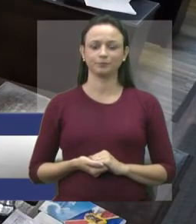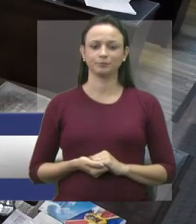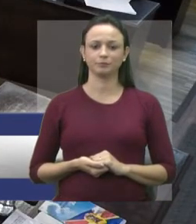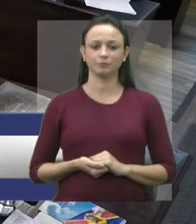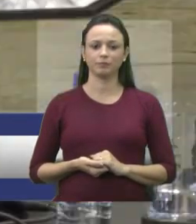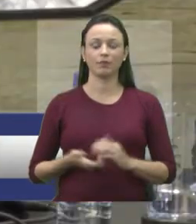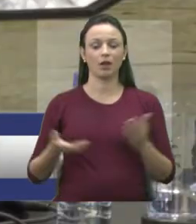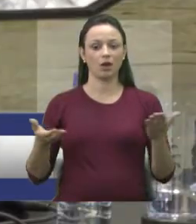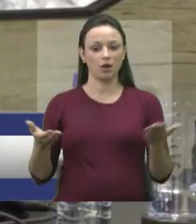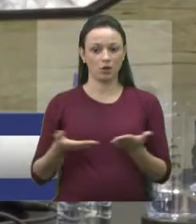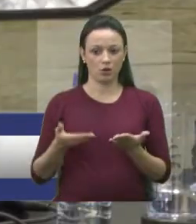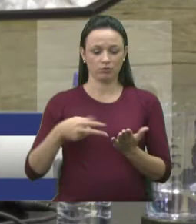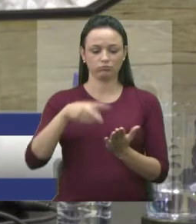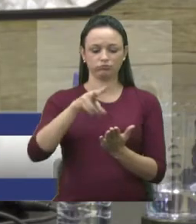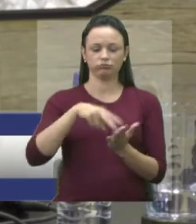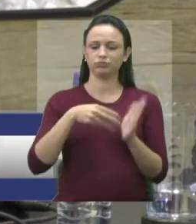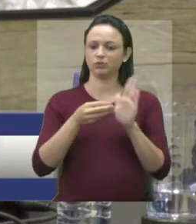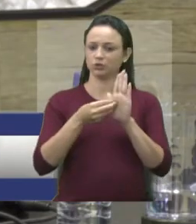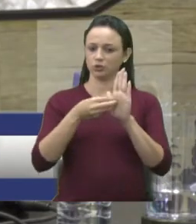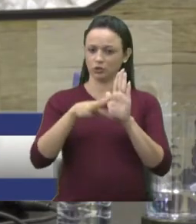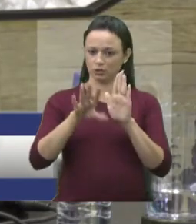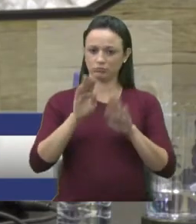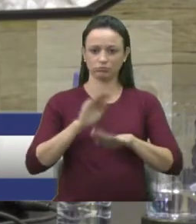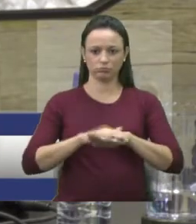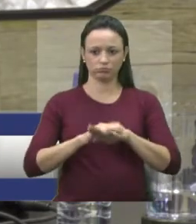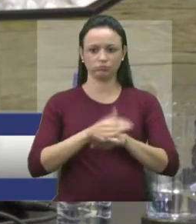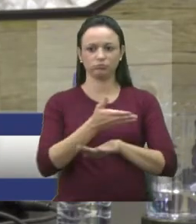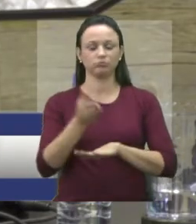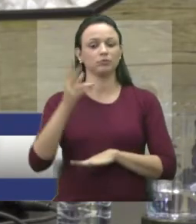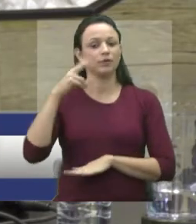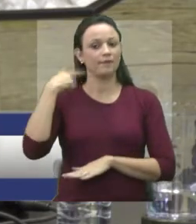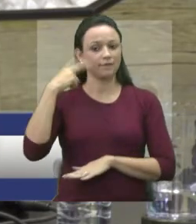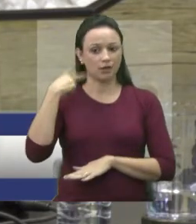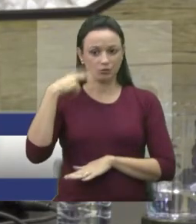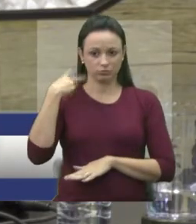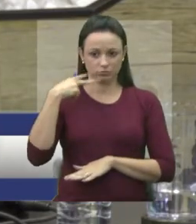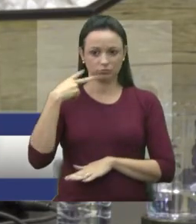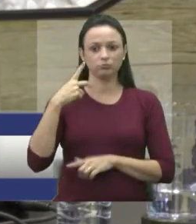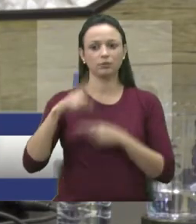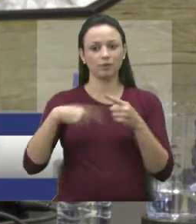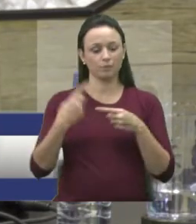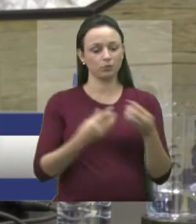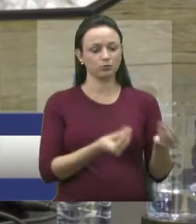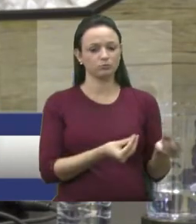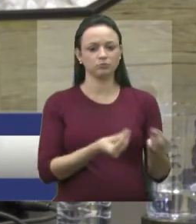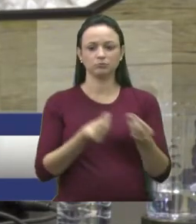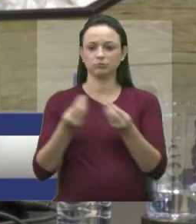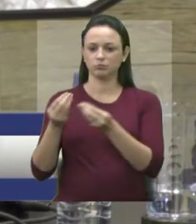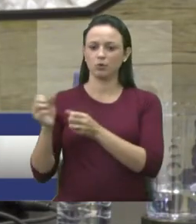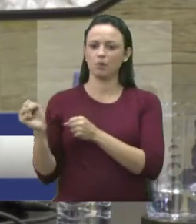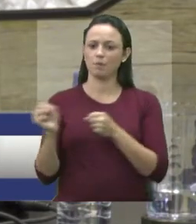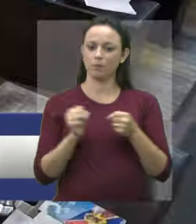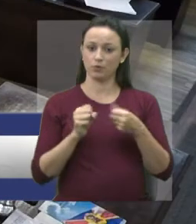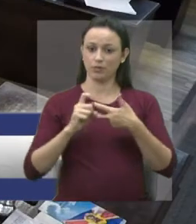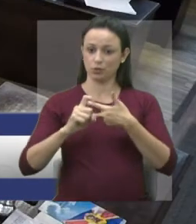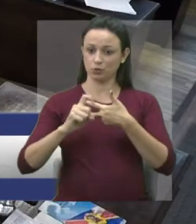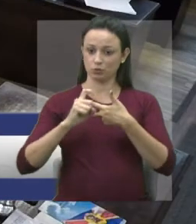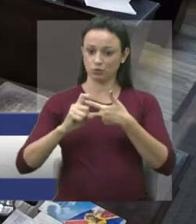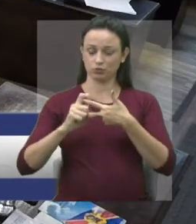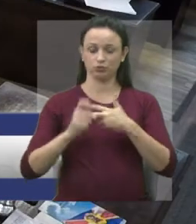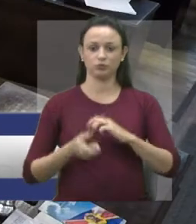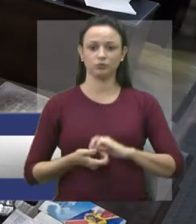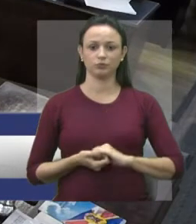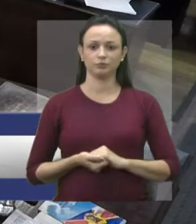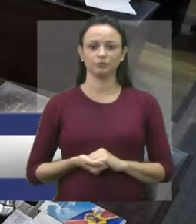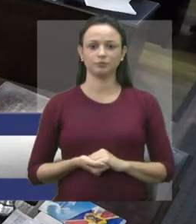Serão lidas as indicações de autoria dos senhores vereadores, as quais serão encaminhadas ao Poder Executivo.